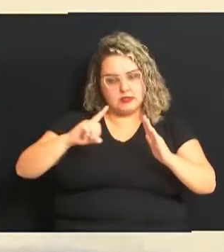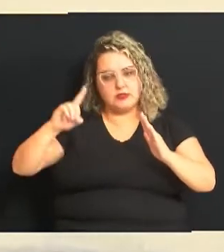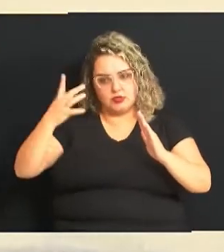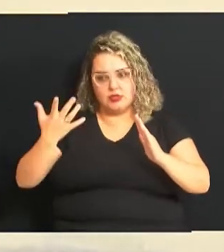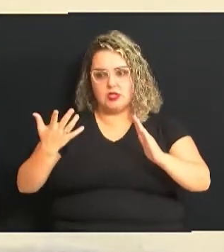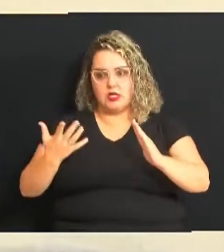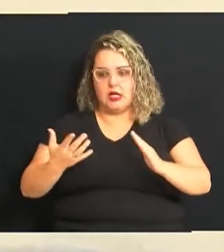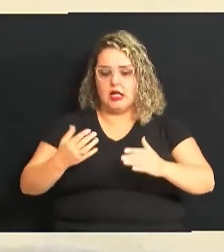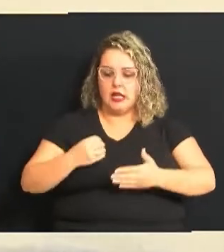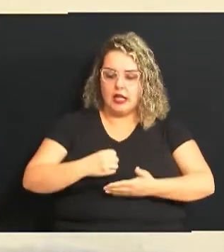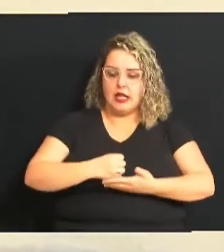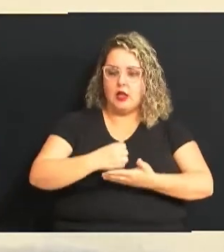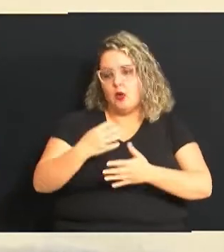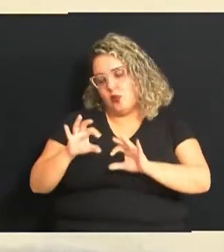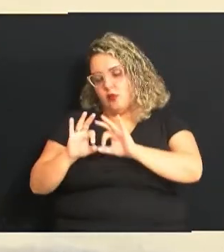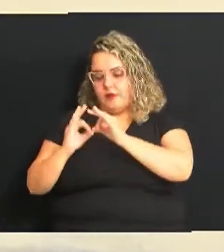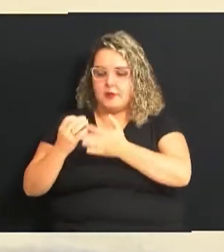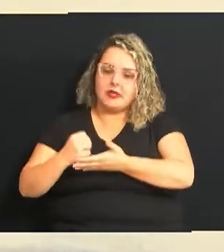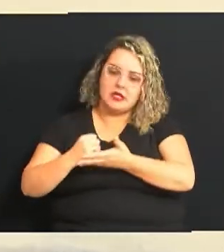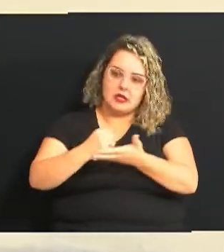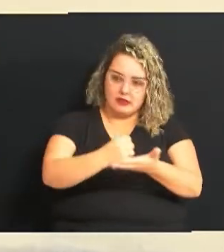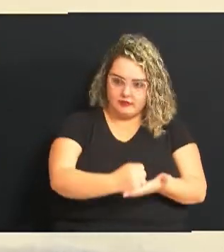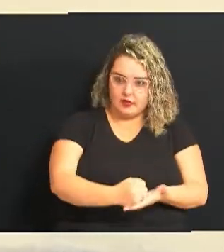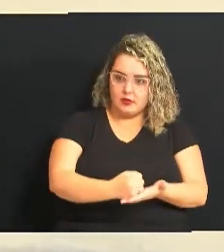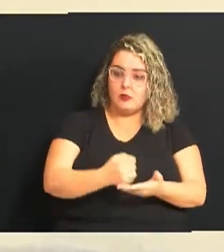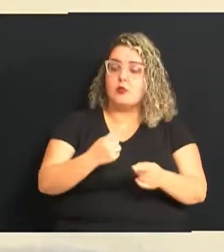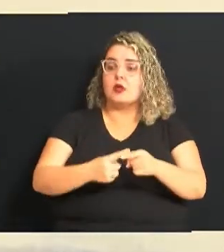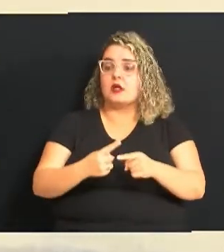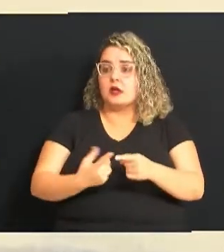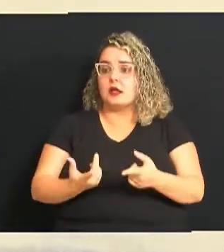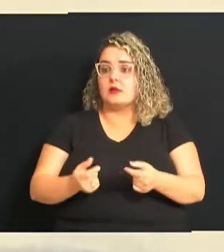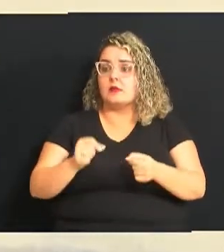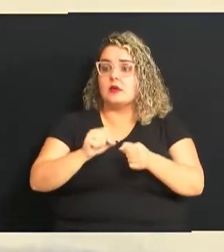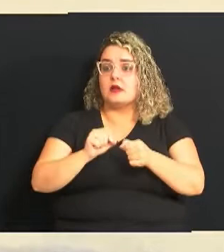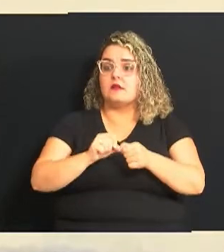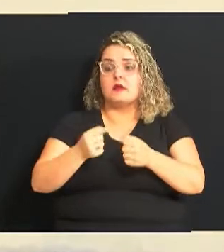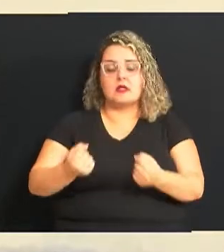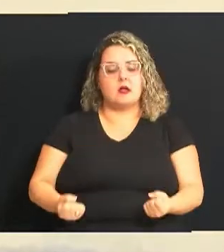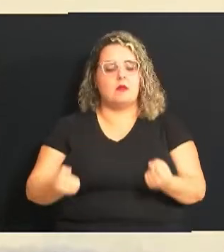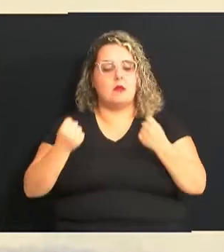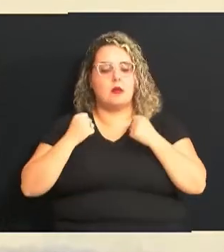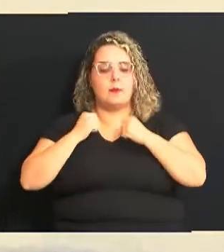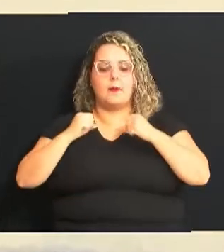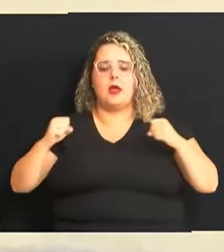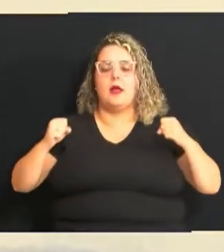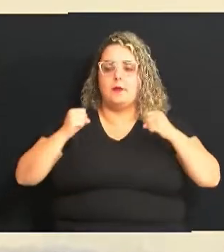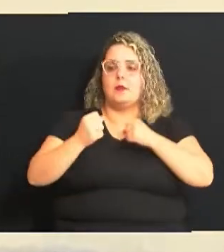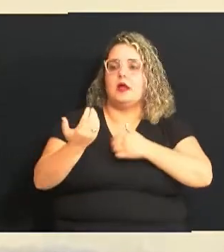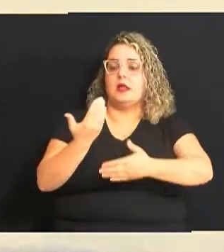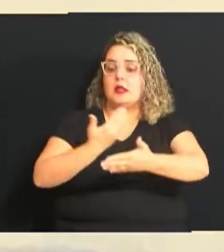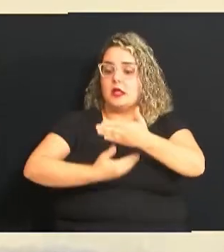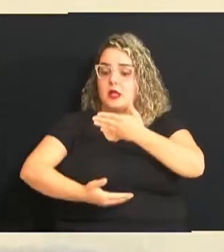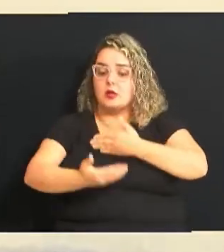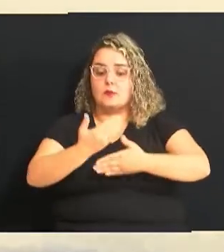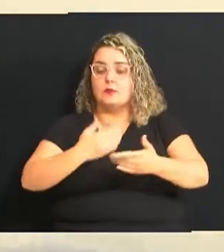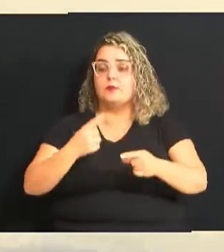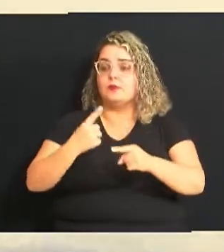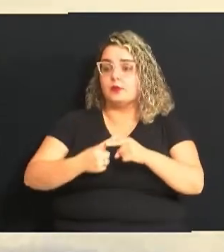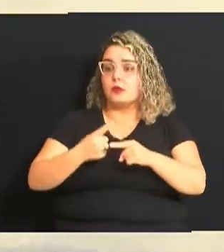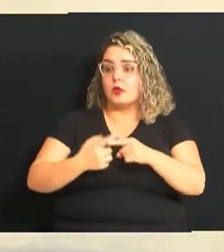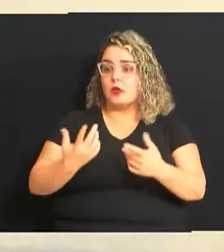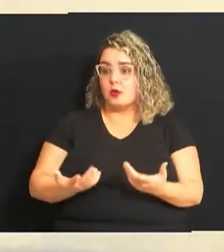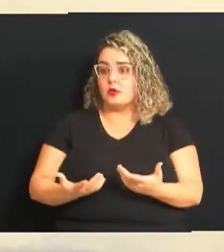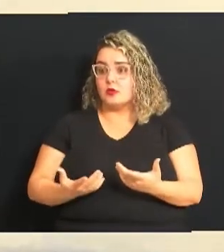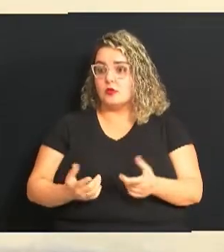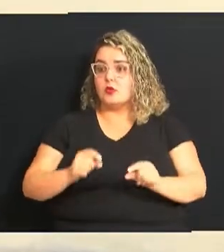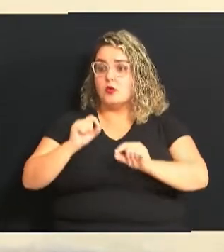o centro-dia. Para quê? Para que ele faça atividades, para que ele tenha socialização, porque o